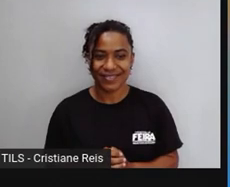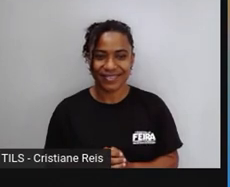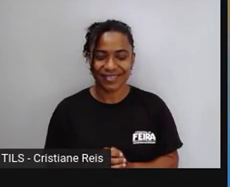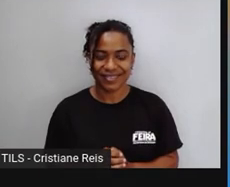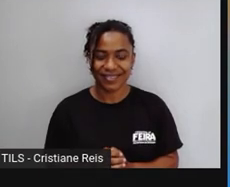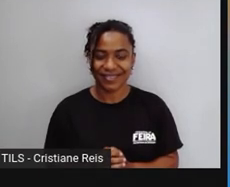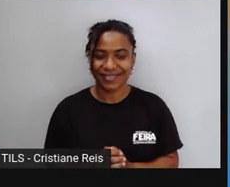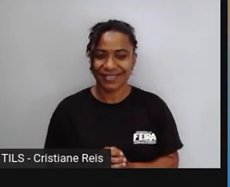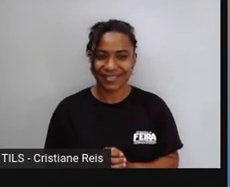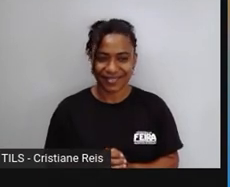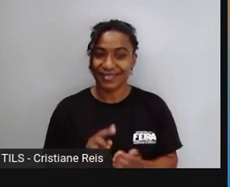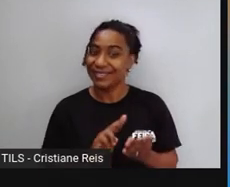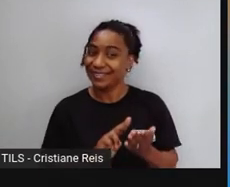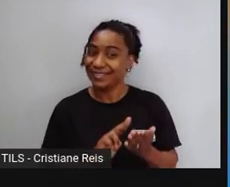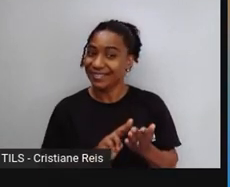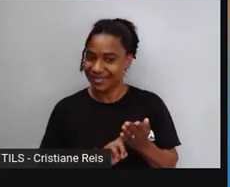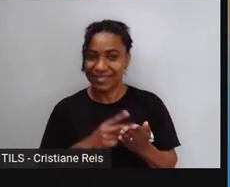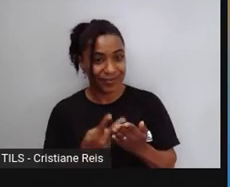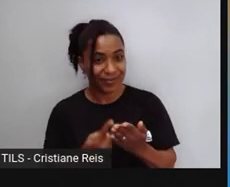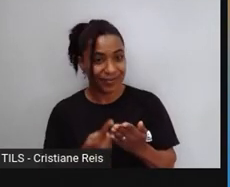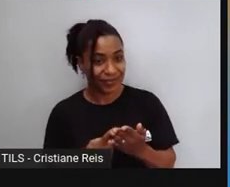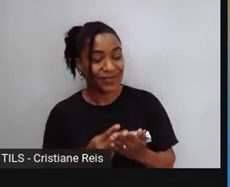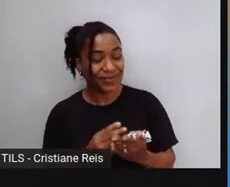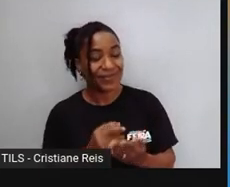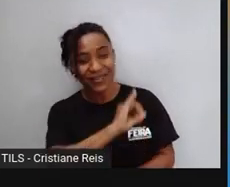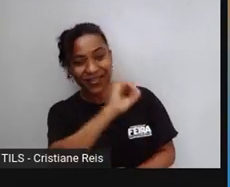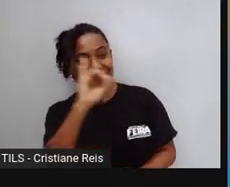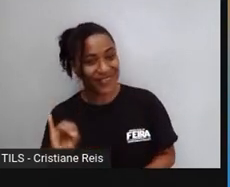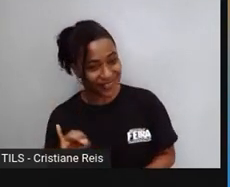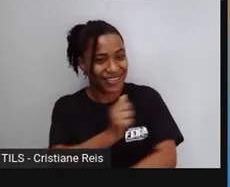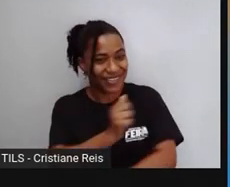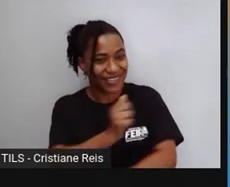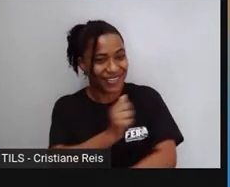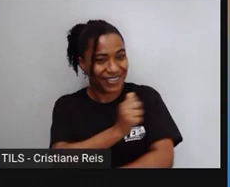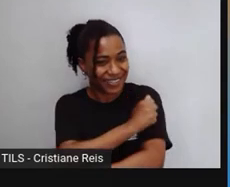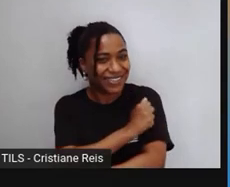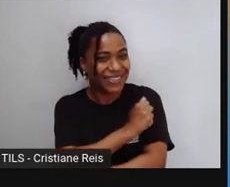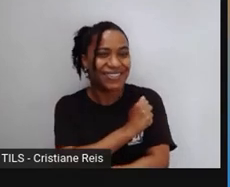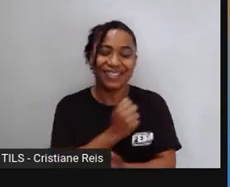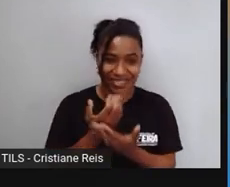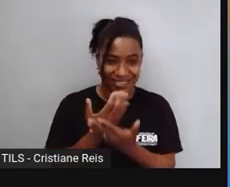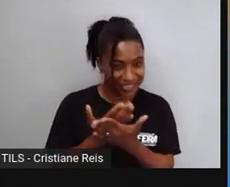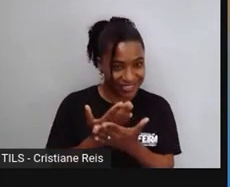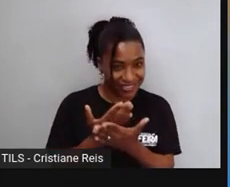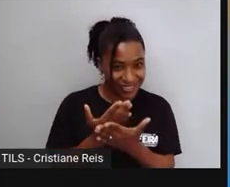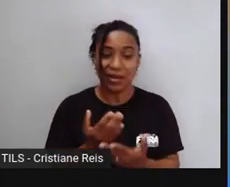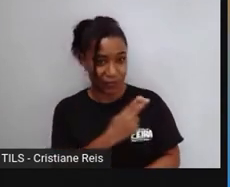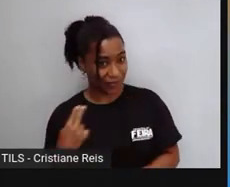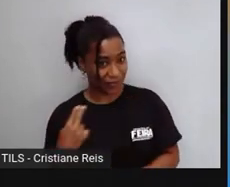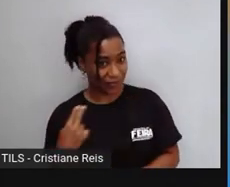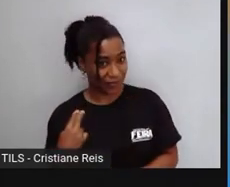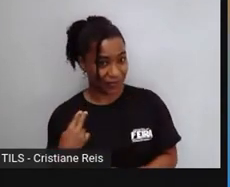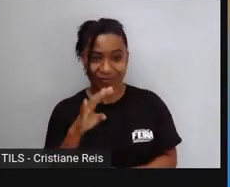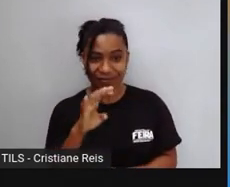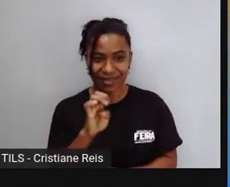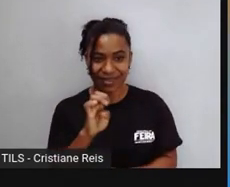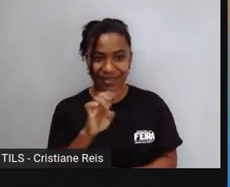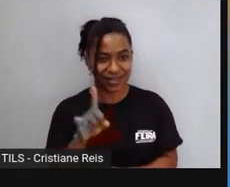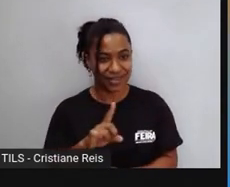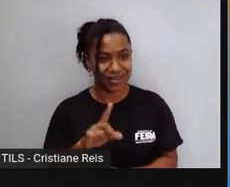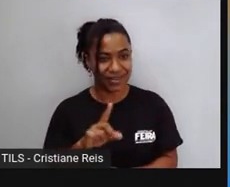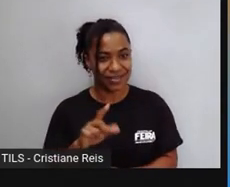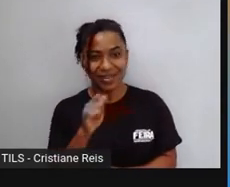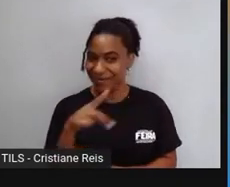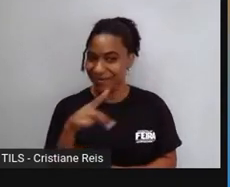number 21. Olá, estudantes, eu sou Elsa Silva, sua professora de inglês. Sejam